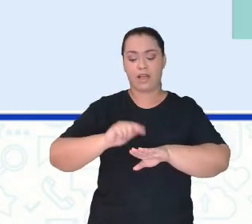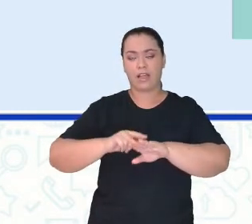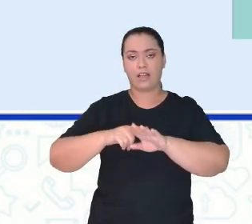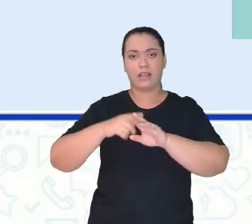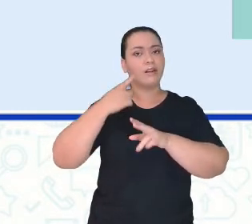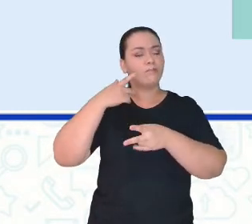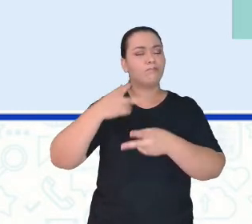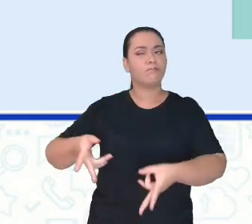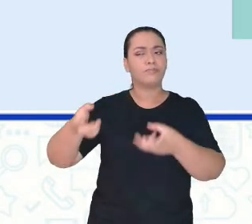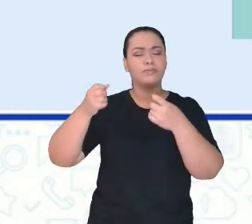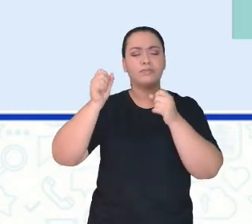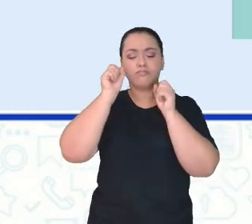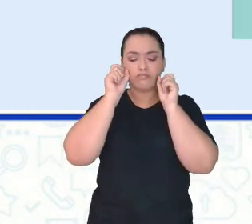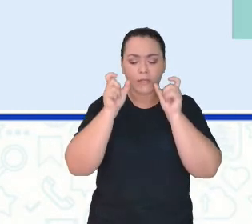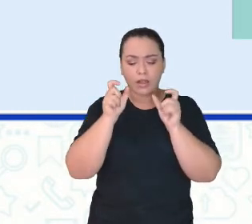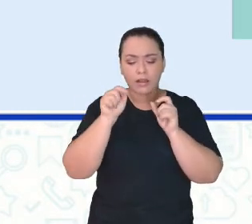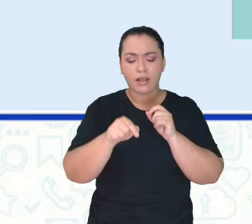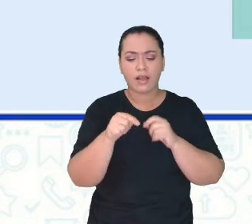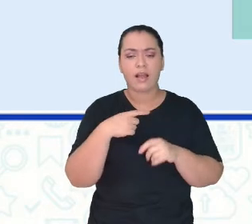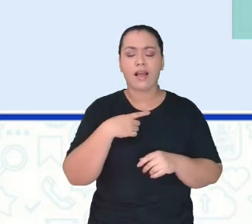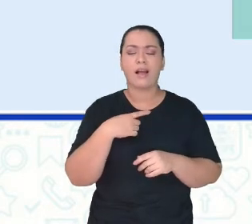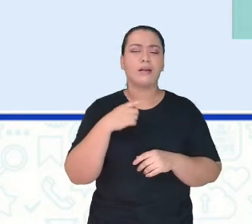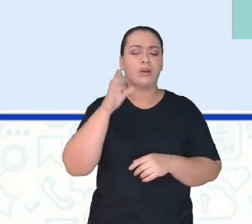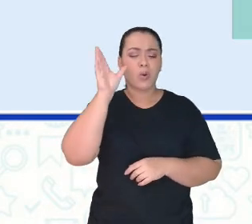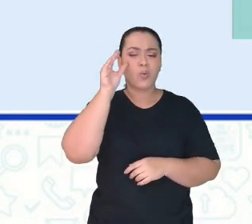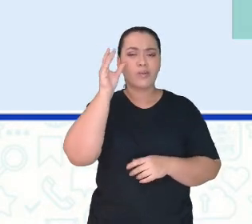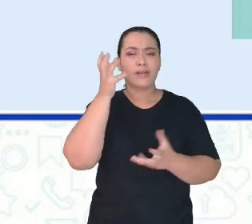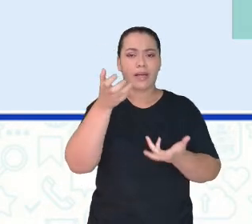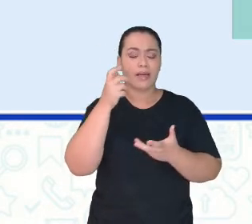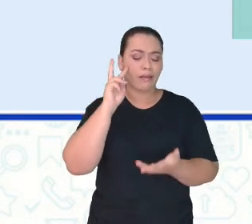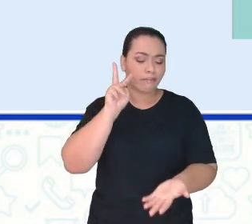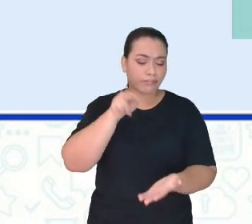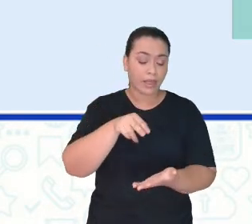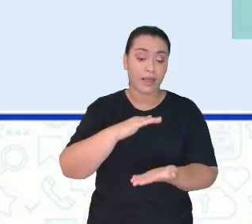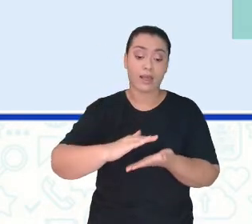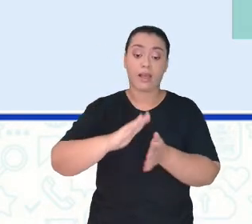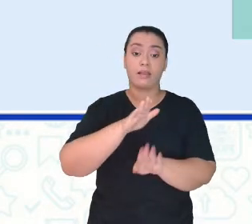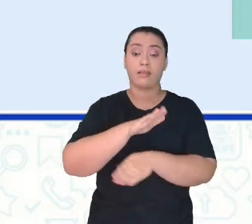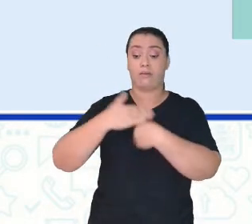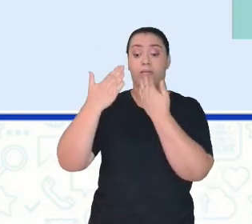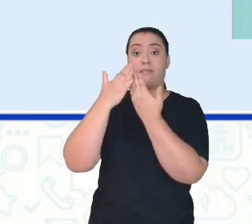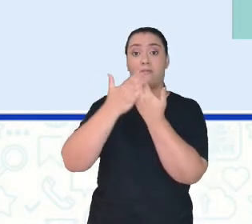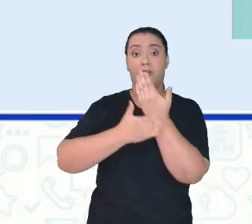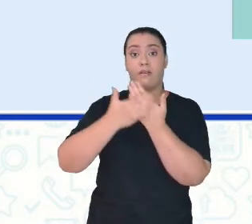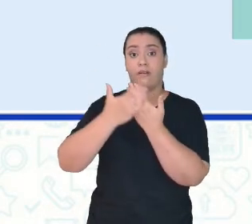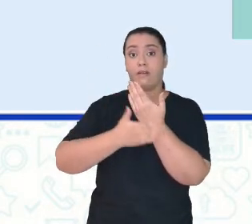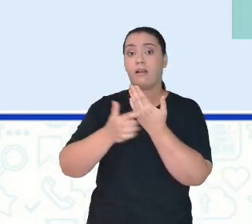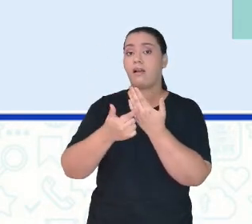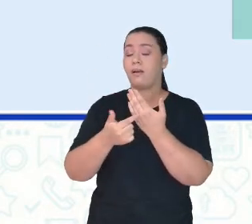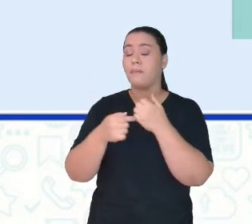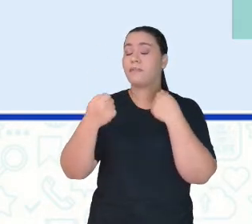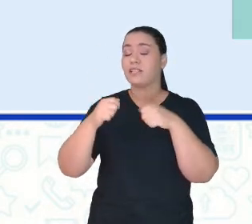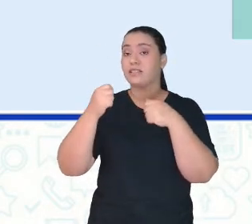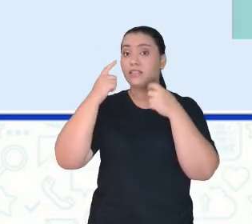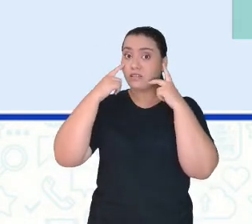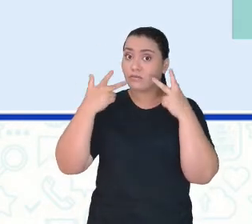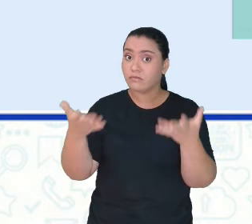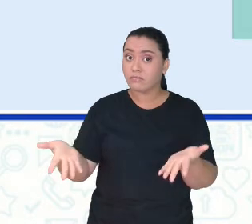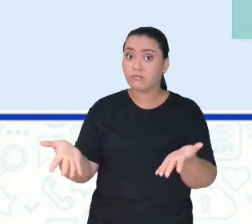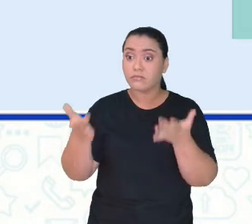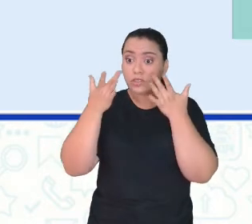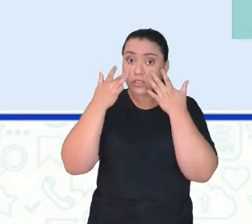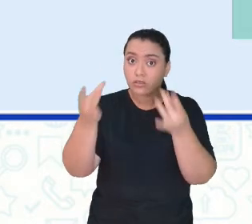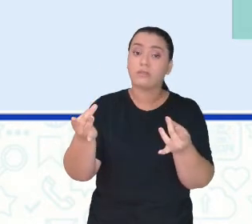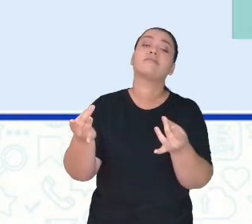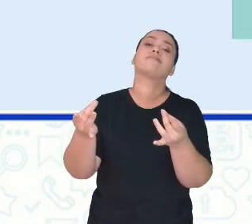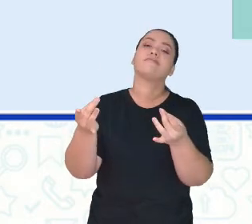deve despertar curiosidade para a abertura do mesmo. Então, a capa é um elemento importante, porque a capa ela tem que ser chamativa, ela tem que atrair,